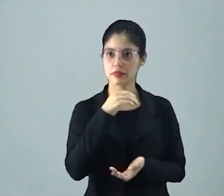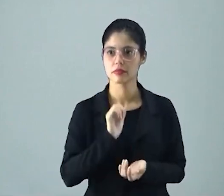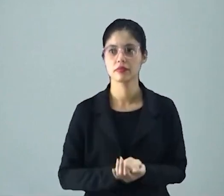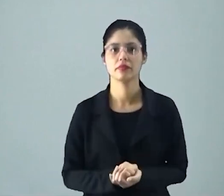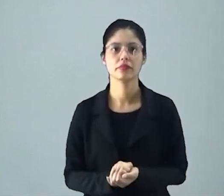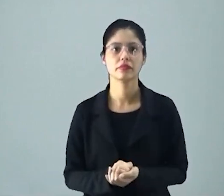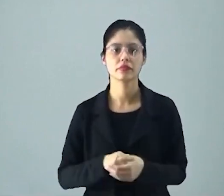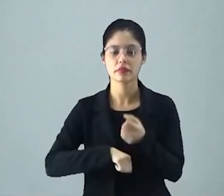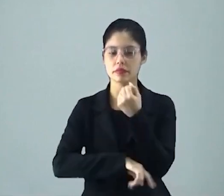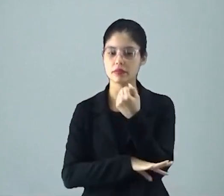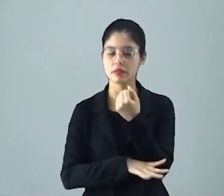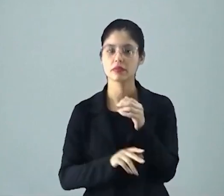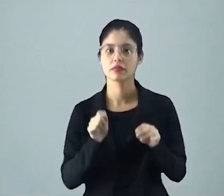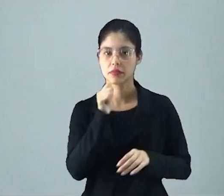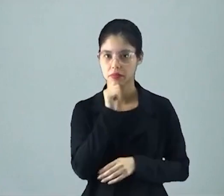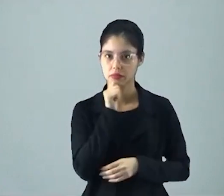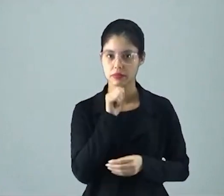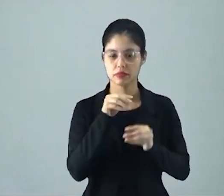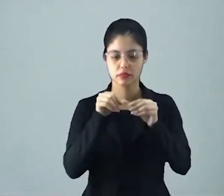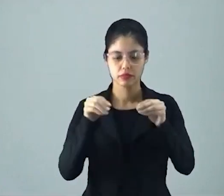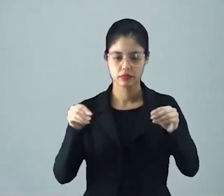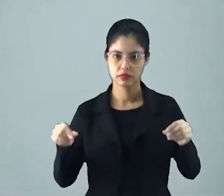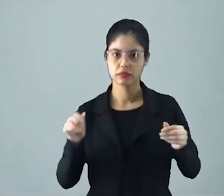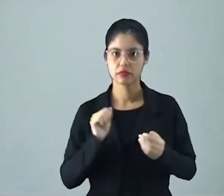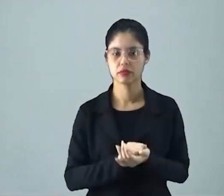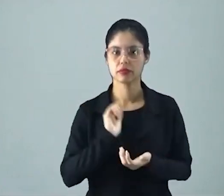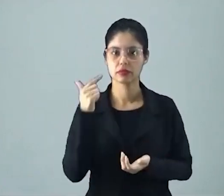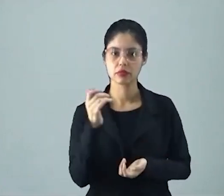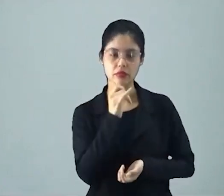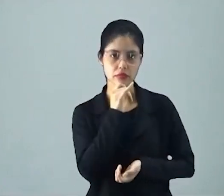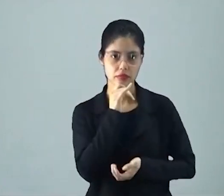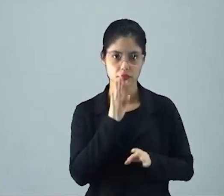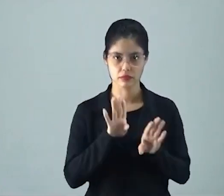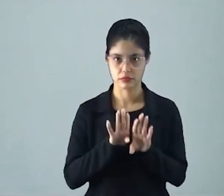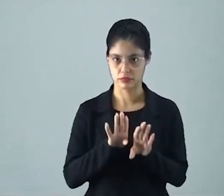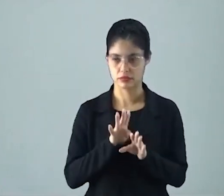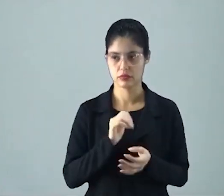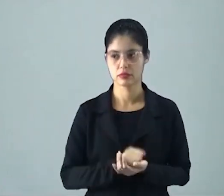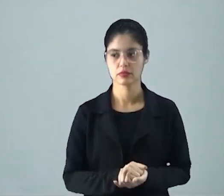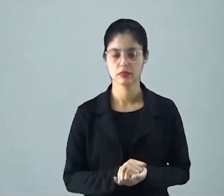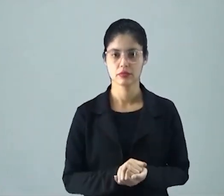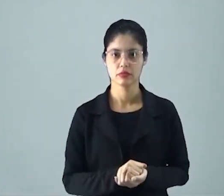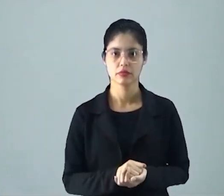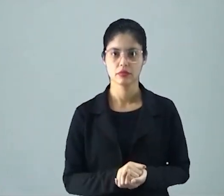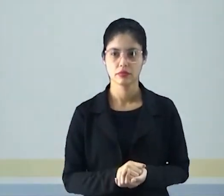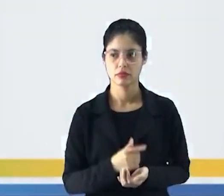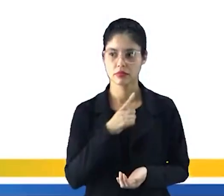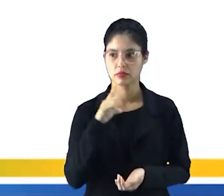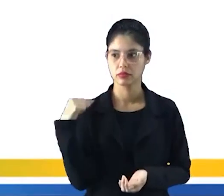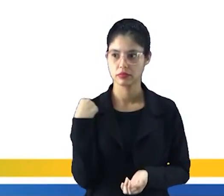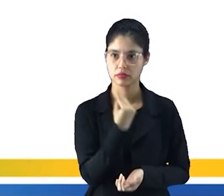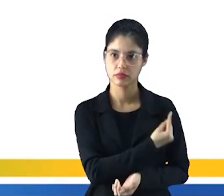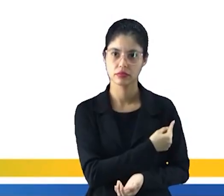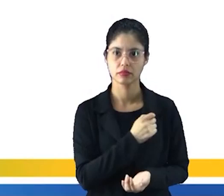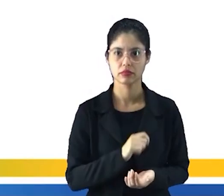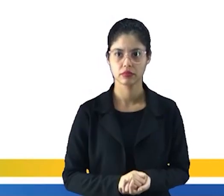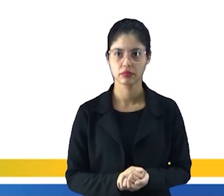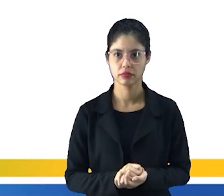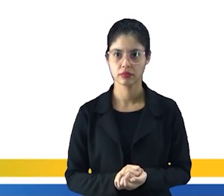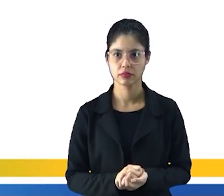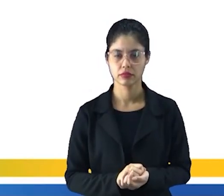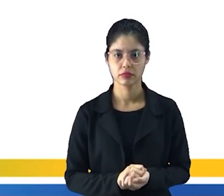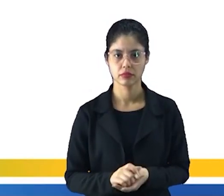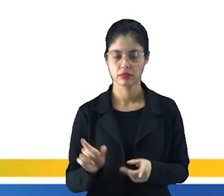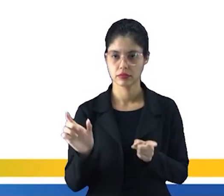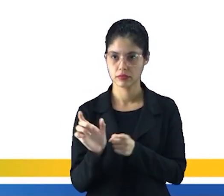da mesma raiz, da mesma semente, tá bom? Outro exemplo aqui para vocês, ó, nós temos... né,